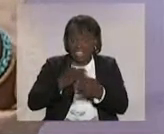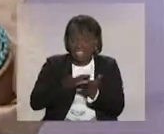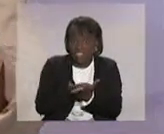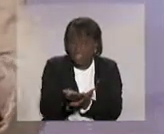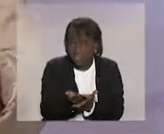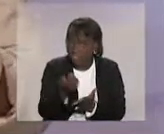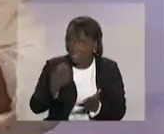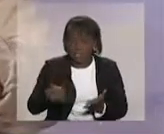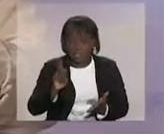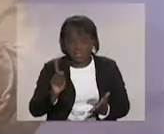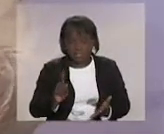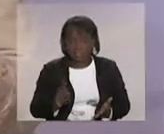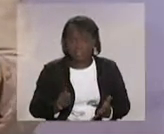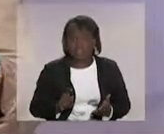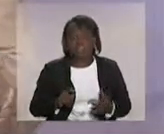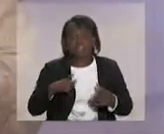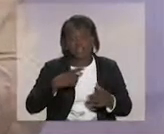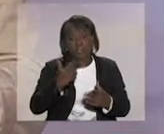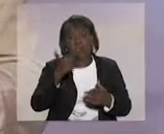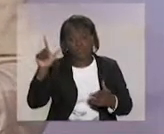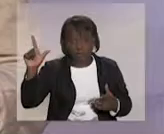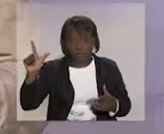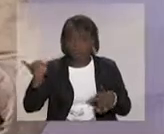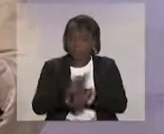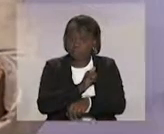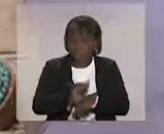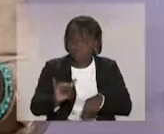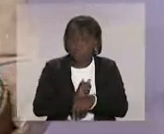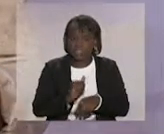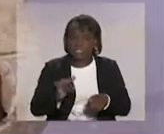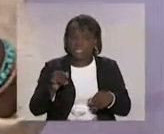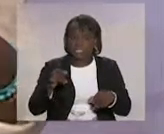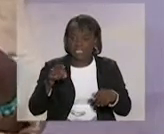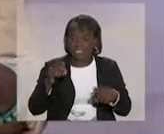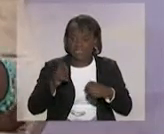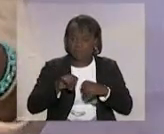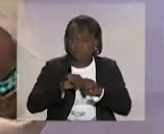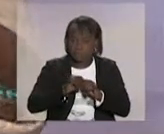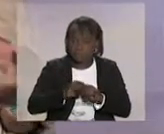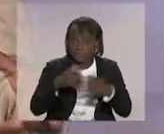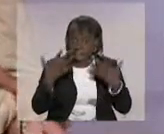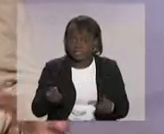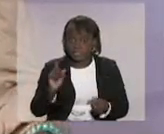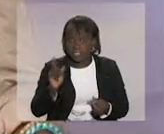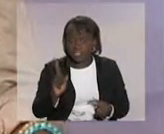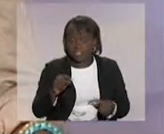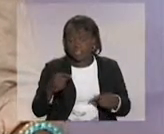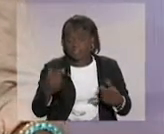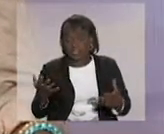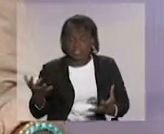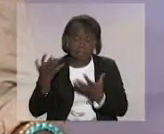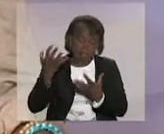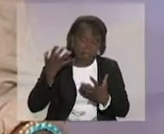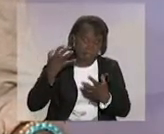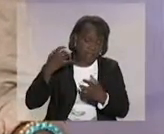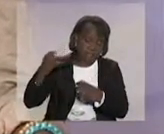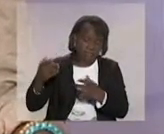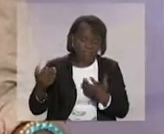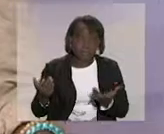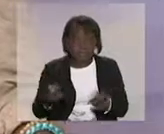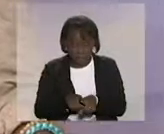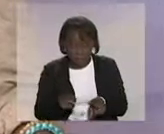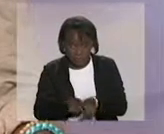conjunção carnal, ou seja, a penetração, né? Tem outras formas, toda forma de libido não consentido, né, ou